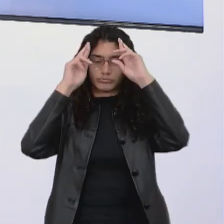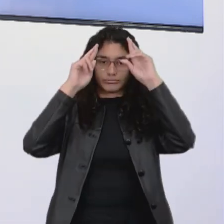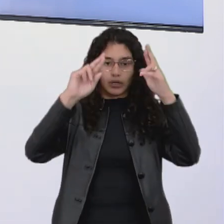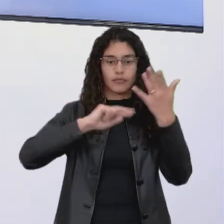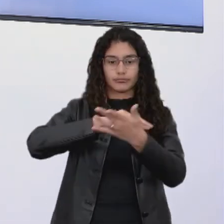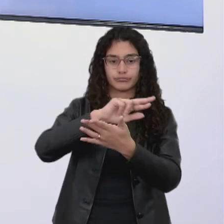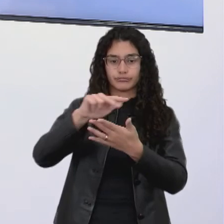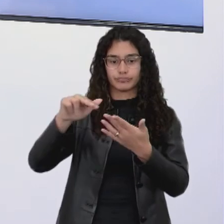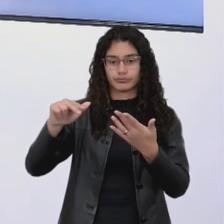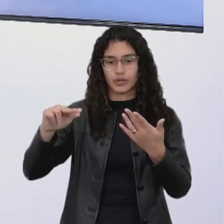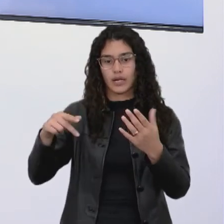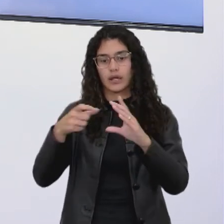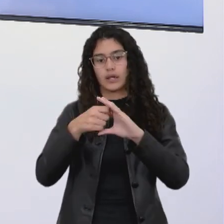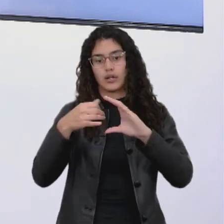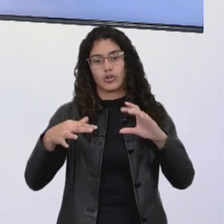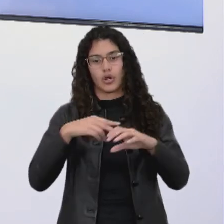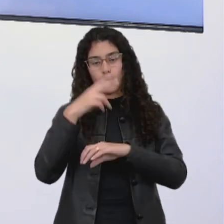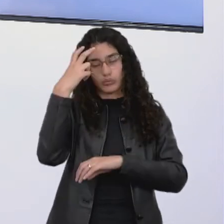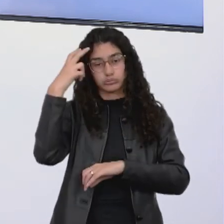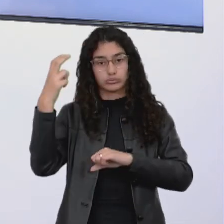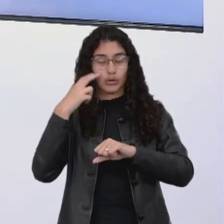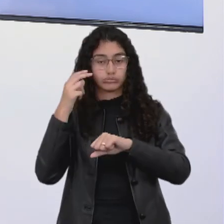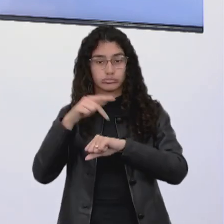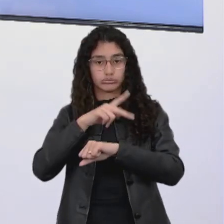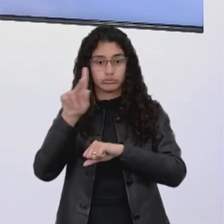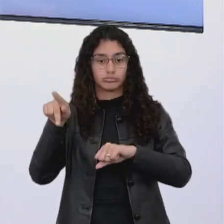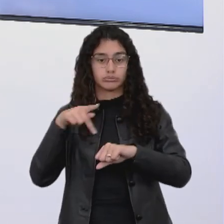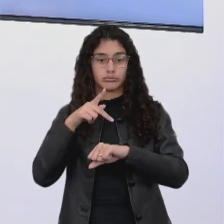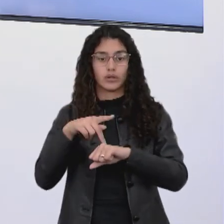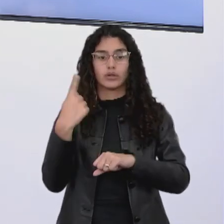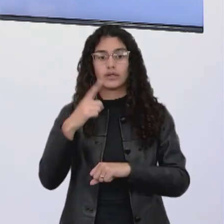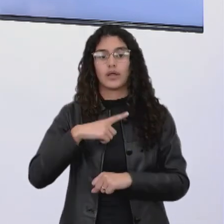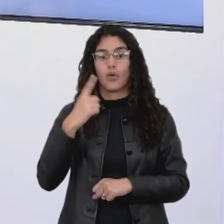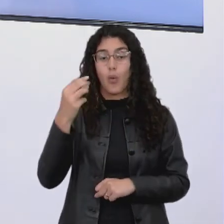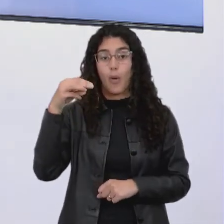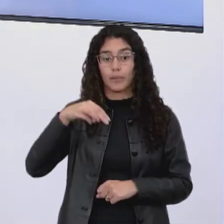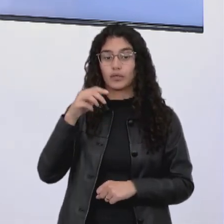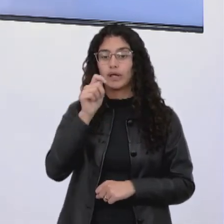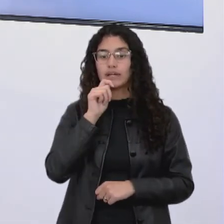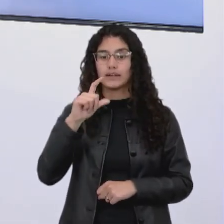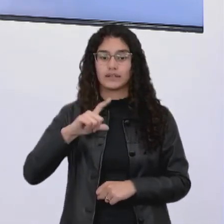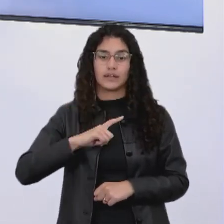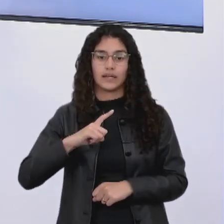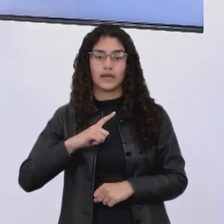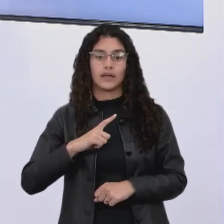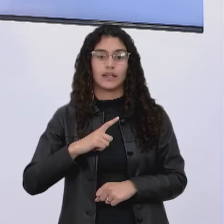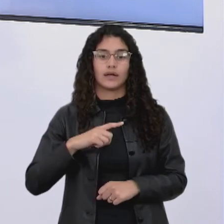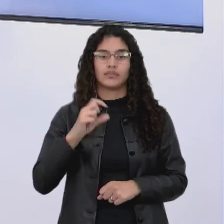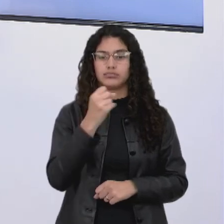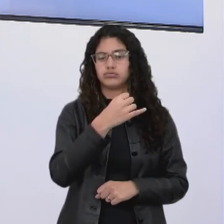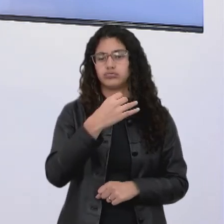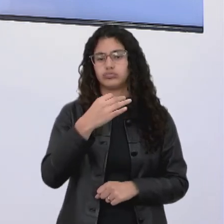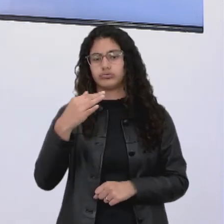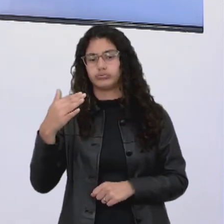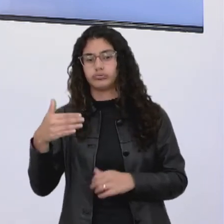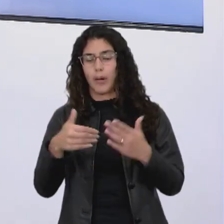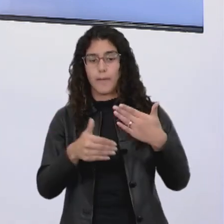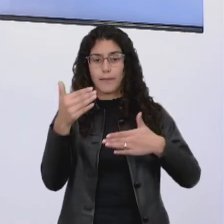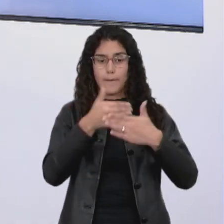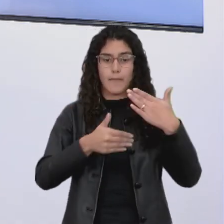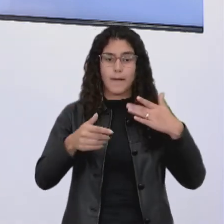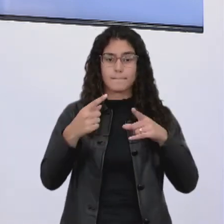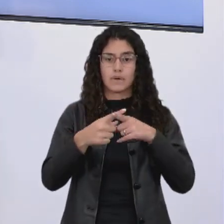respeitando-se as múltiplas características culturais do país. A gente tem 1 minuto, ainda teria, na verdade, uns 730 milhões de slides, porque a